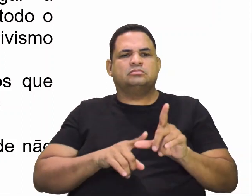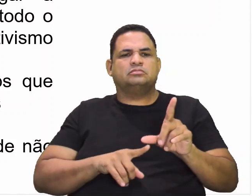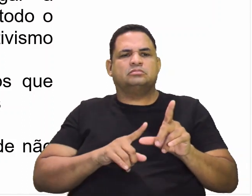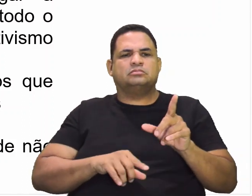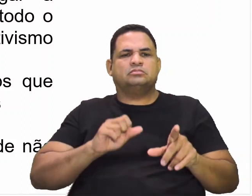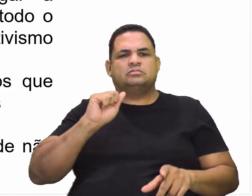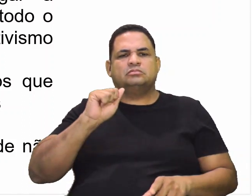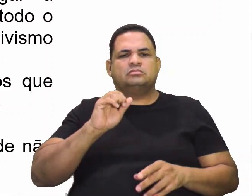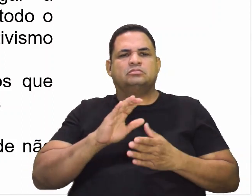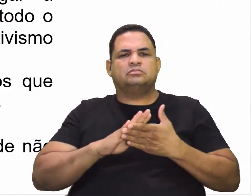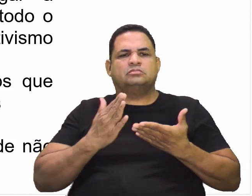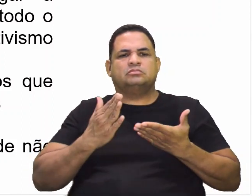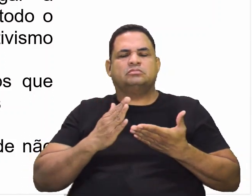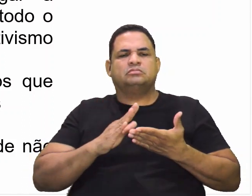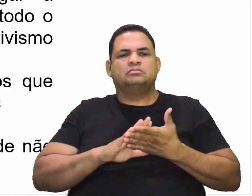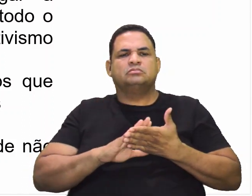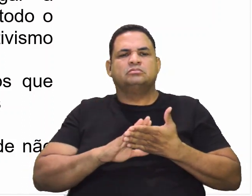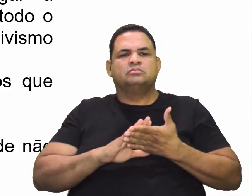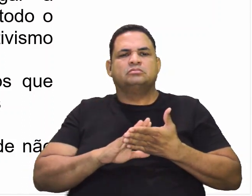A.